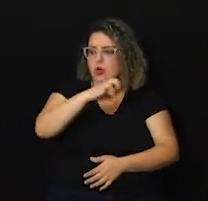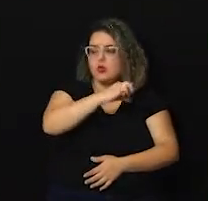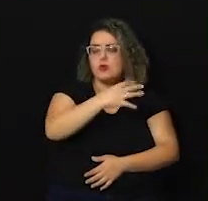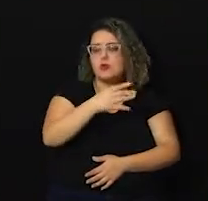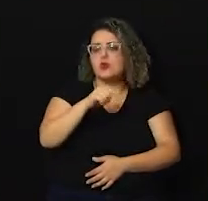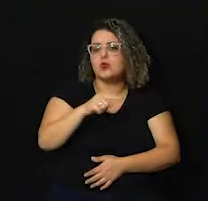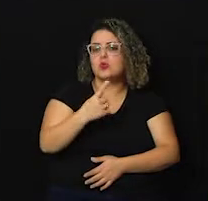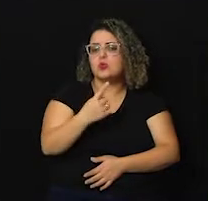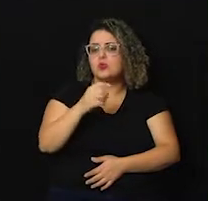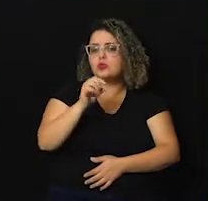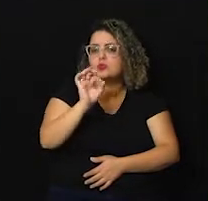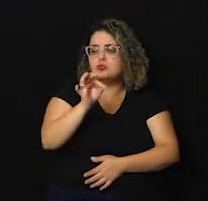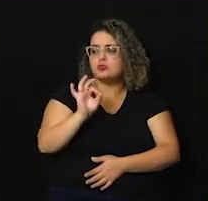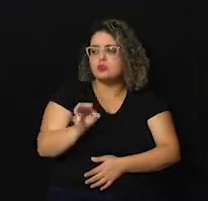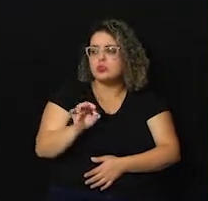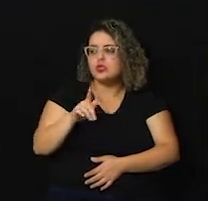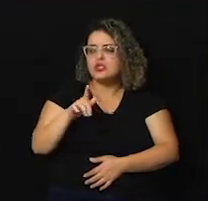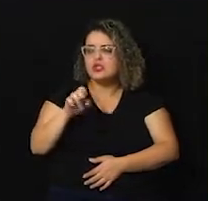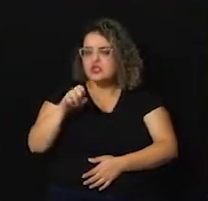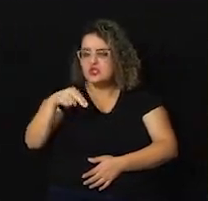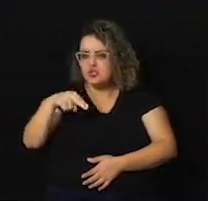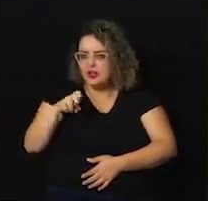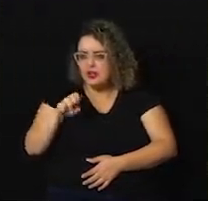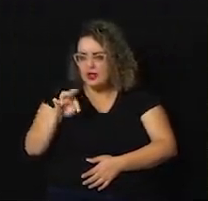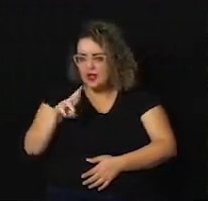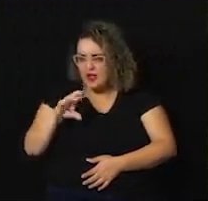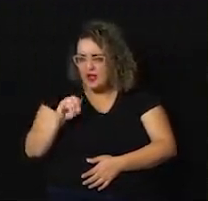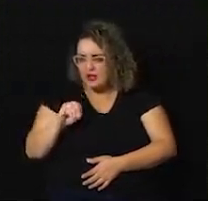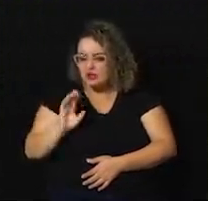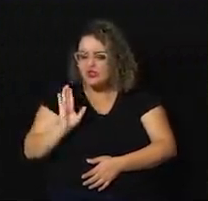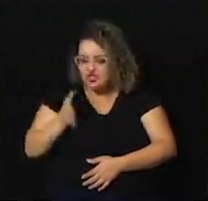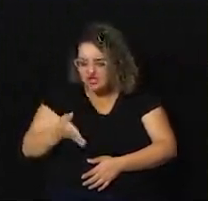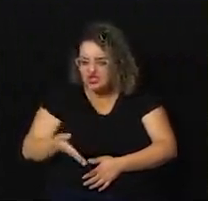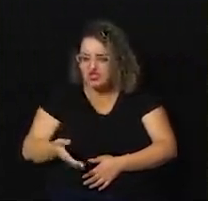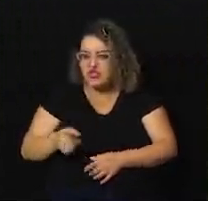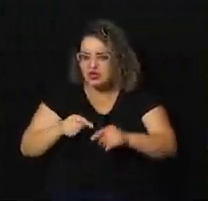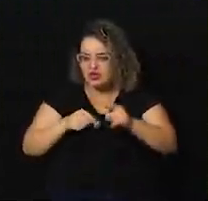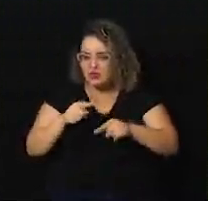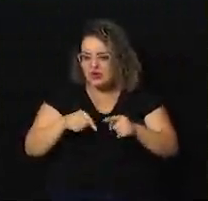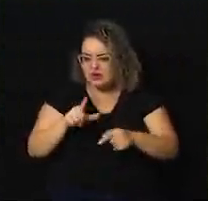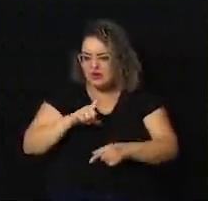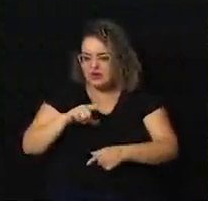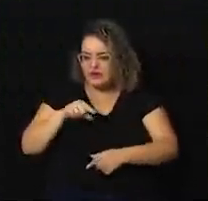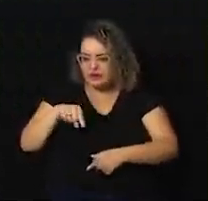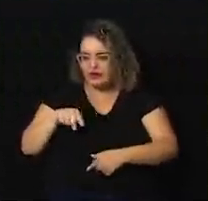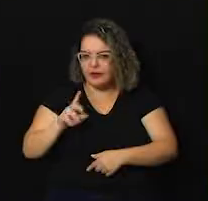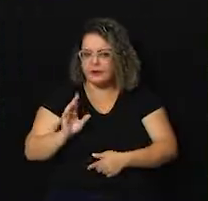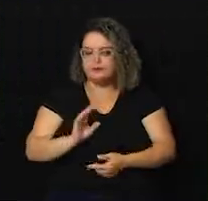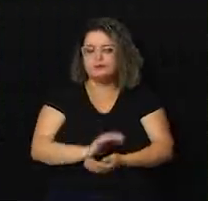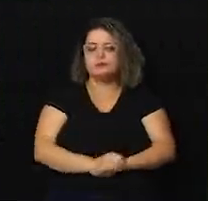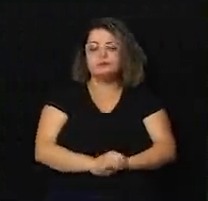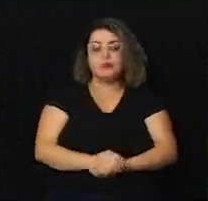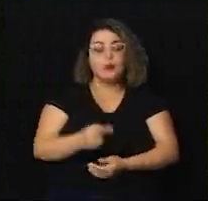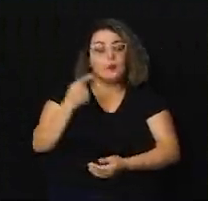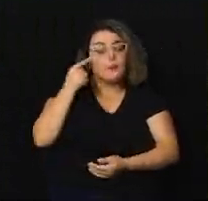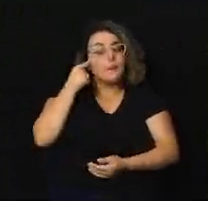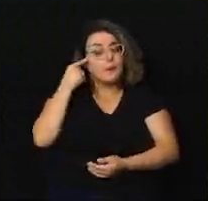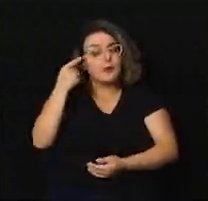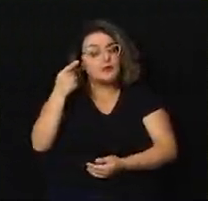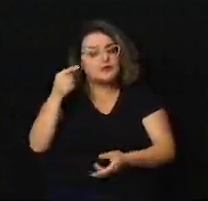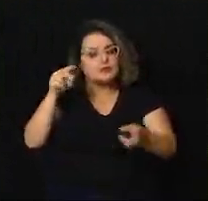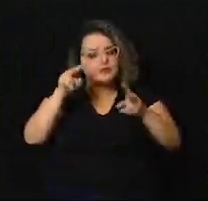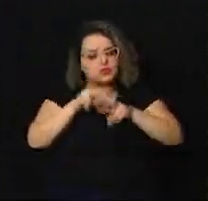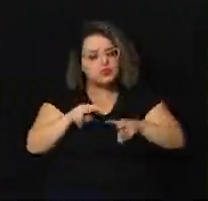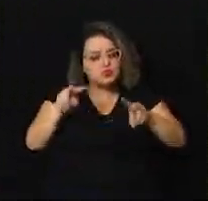94,1 genéricos. Ou seja, matéria-prima que já existe por aí foram criadas. Quando a gente pensa do ponto de